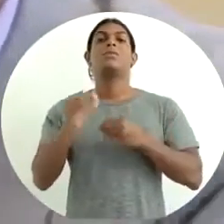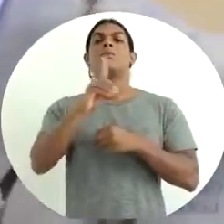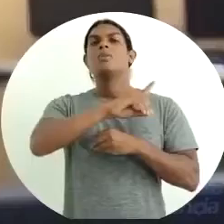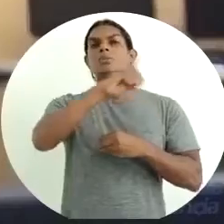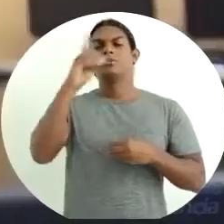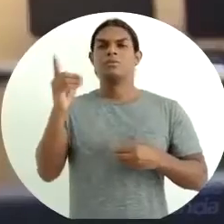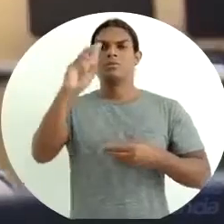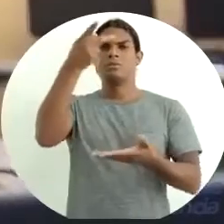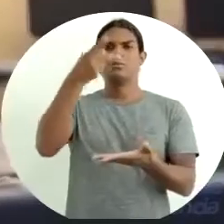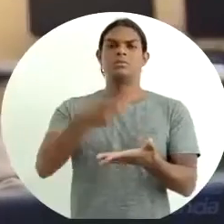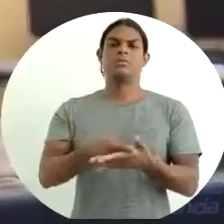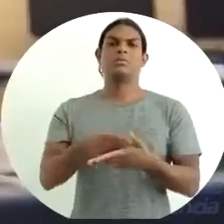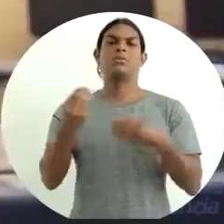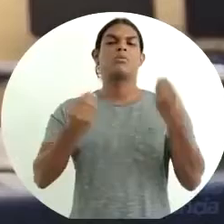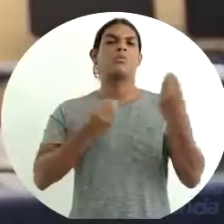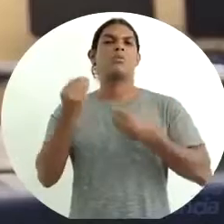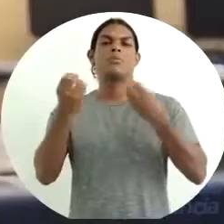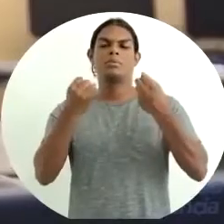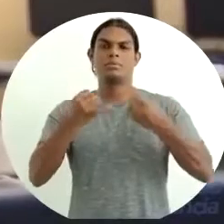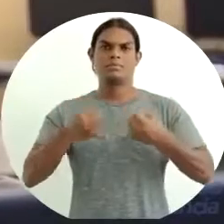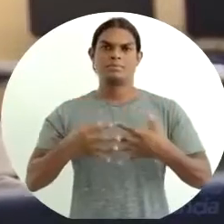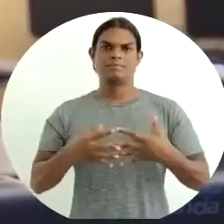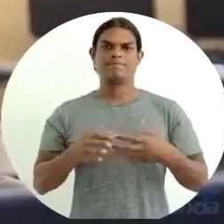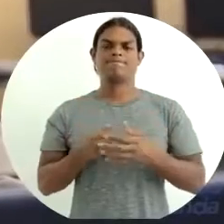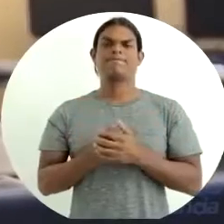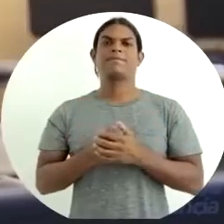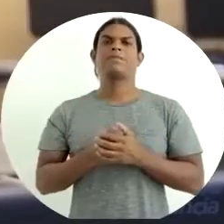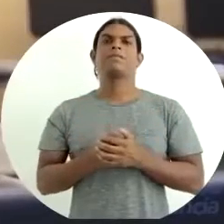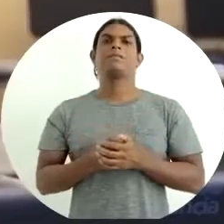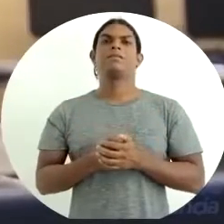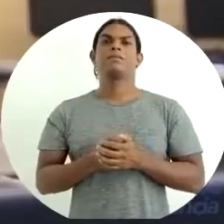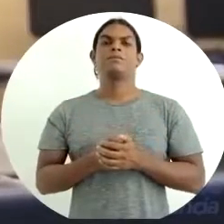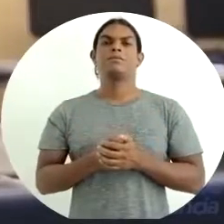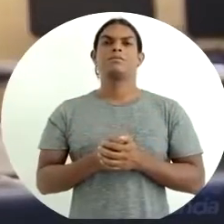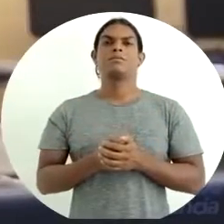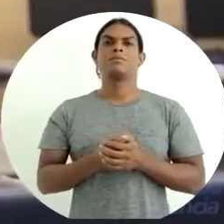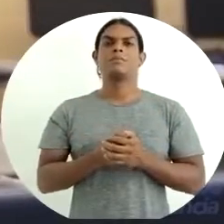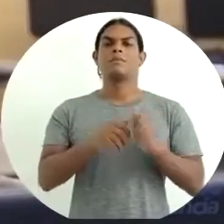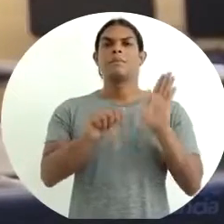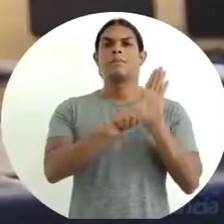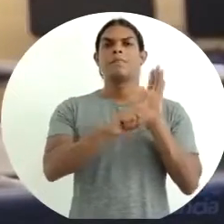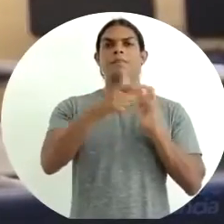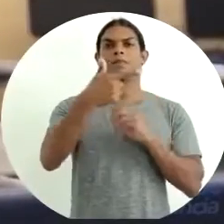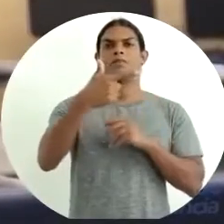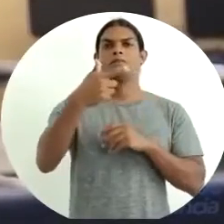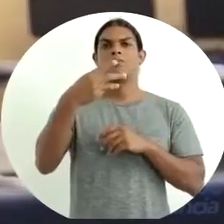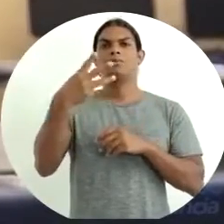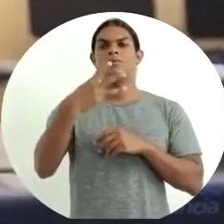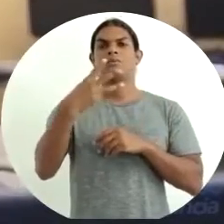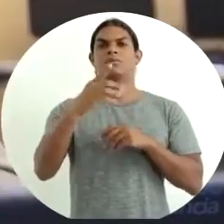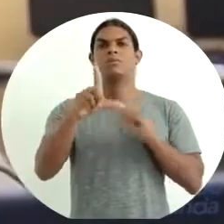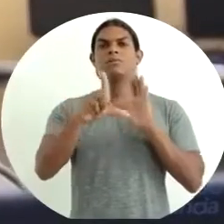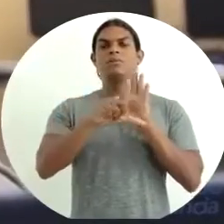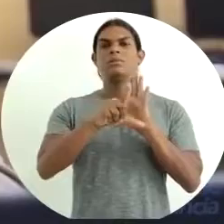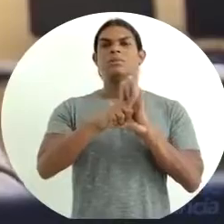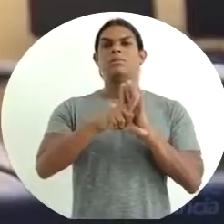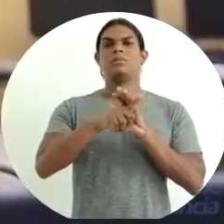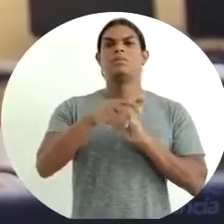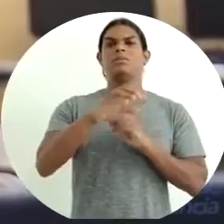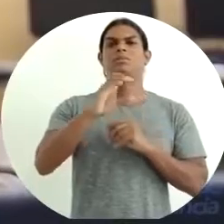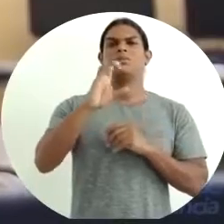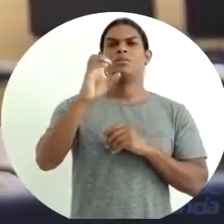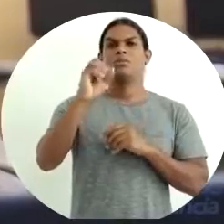acidente? O dia do acidente, meu aluno, como diz o artigo 23 da Lei 8.213, é exatamente